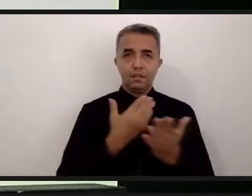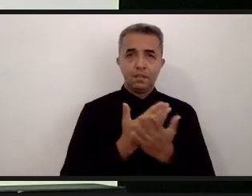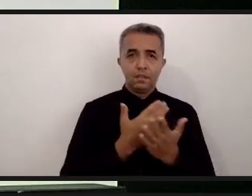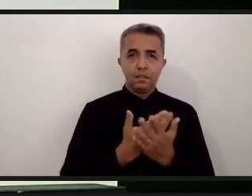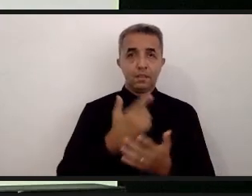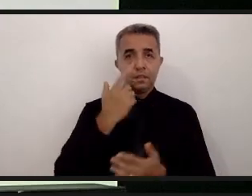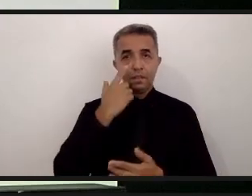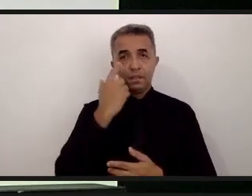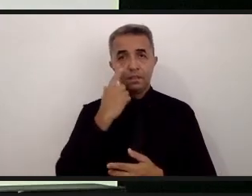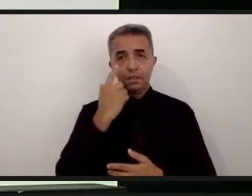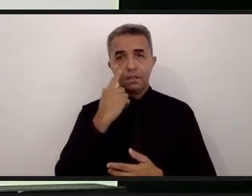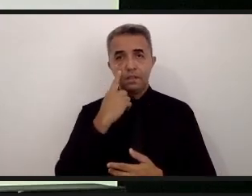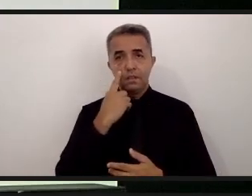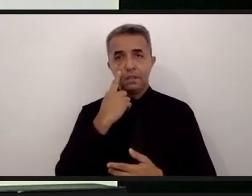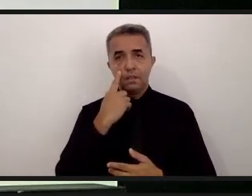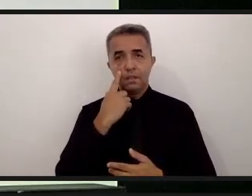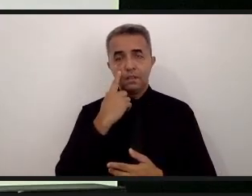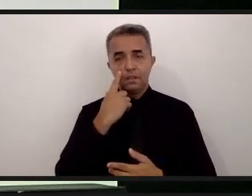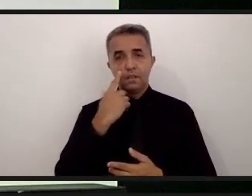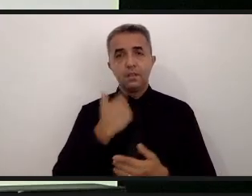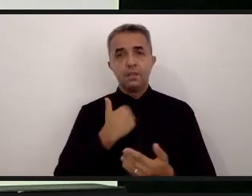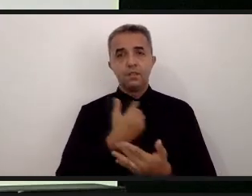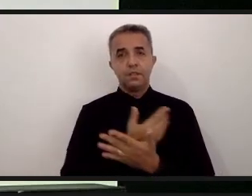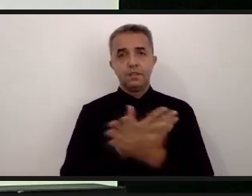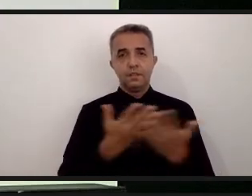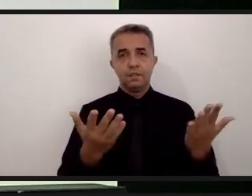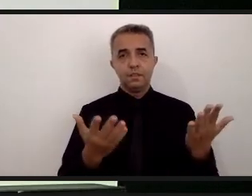gostaria de dividir um pouco com vocês.